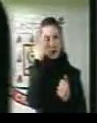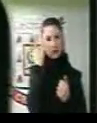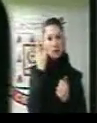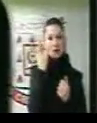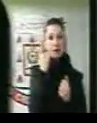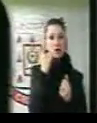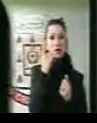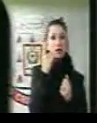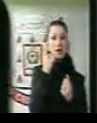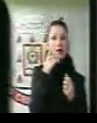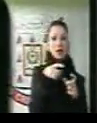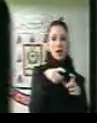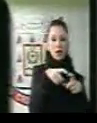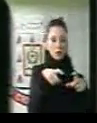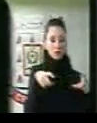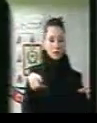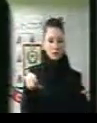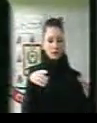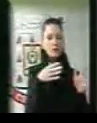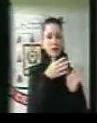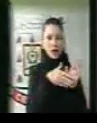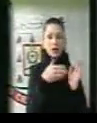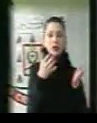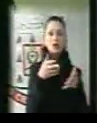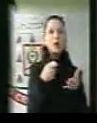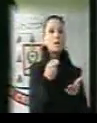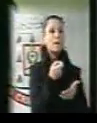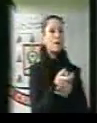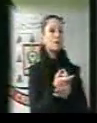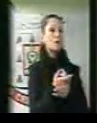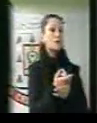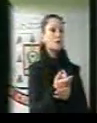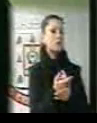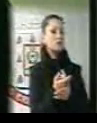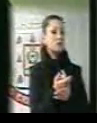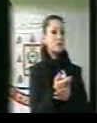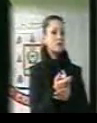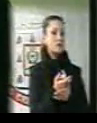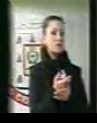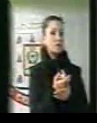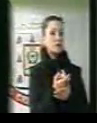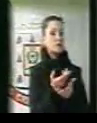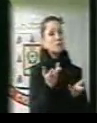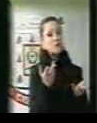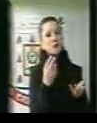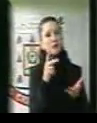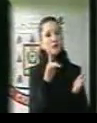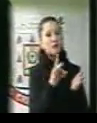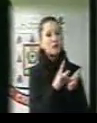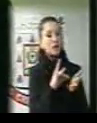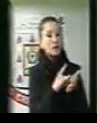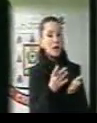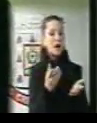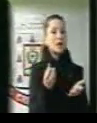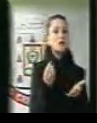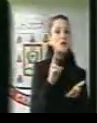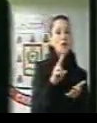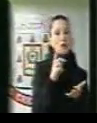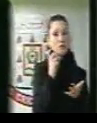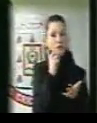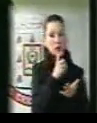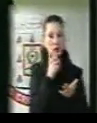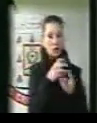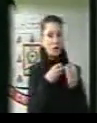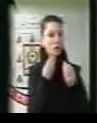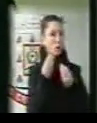fez essas indenizações. Então eu gostaria de saber se realmente isso procede ou se